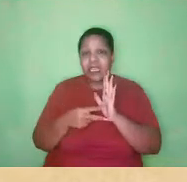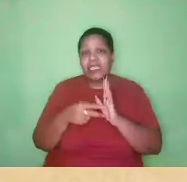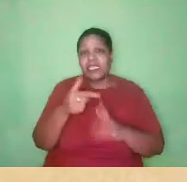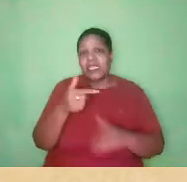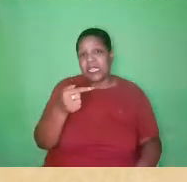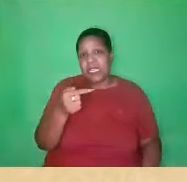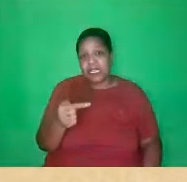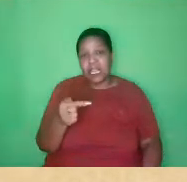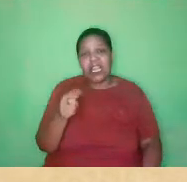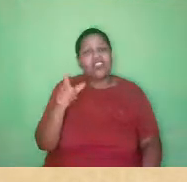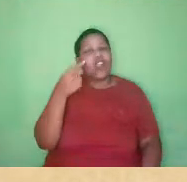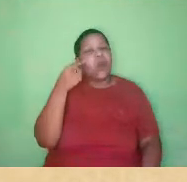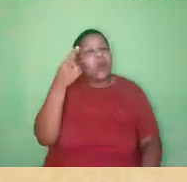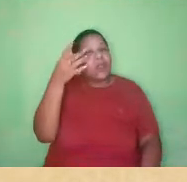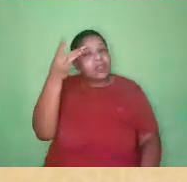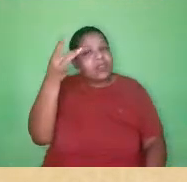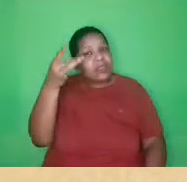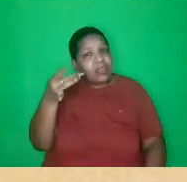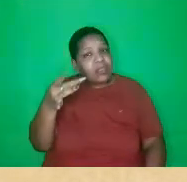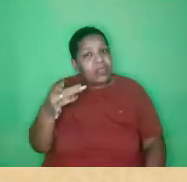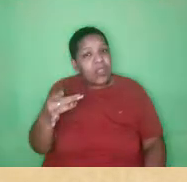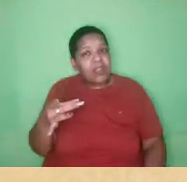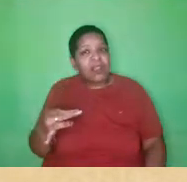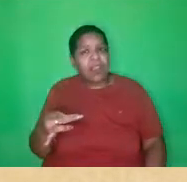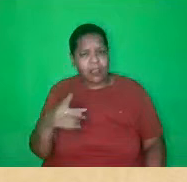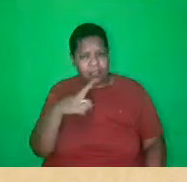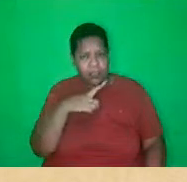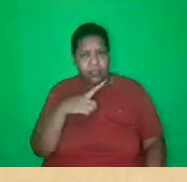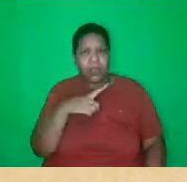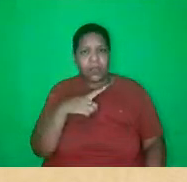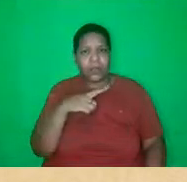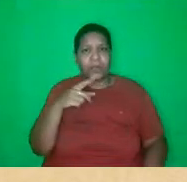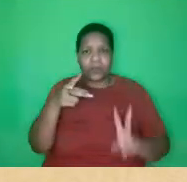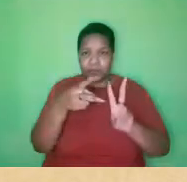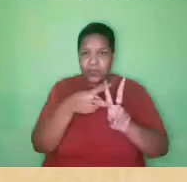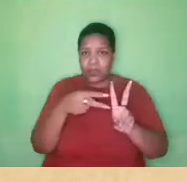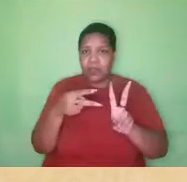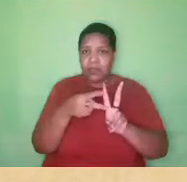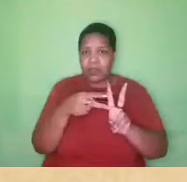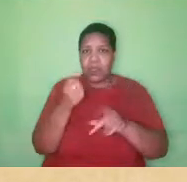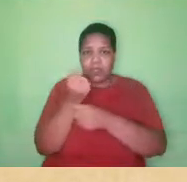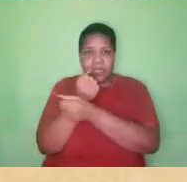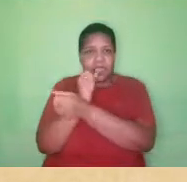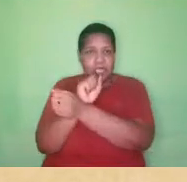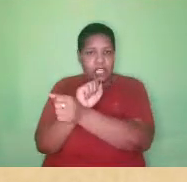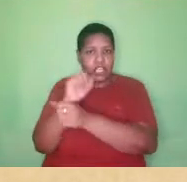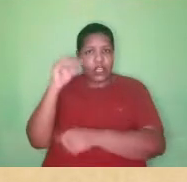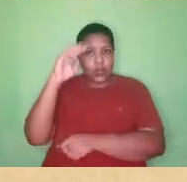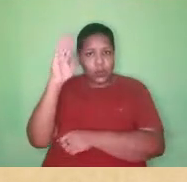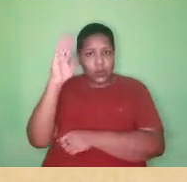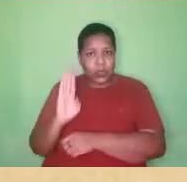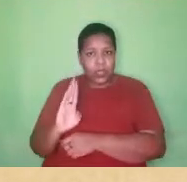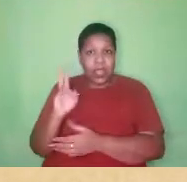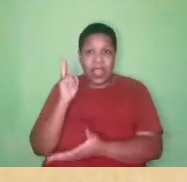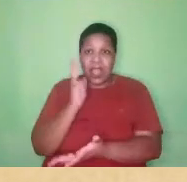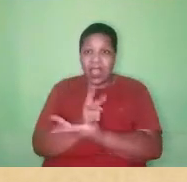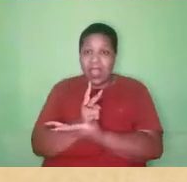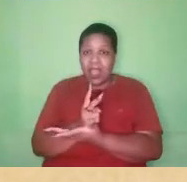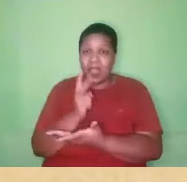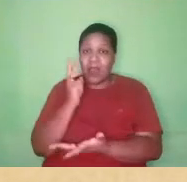detalhe. Houve escravidão indígena no Brasil ao mesmo tempo que a escravidão